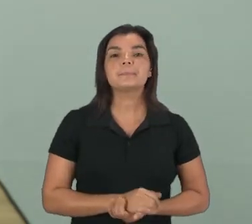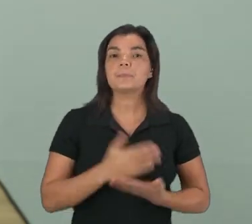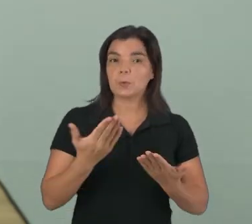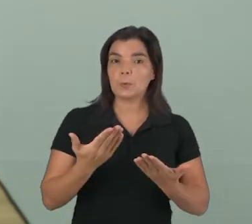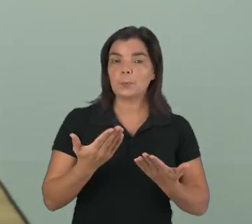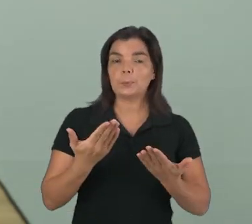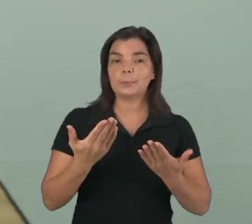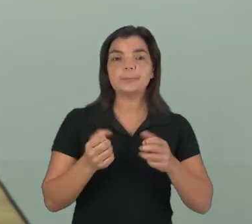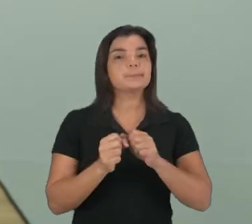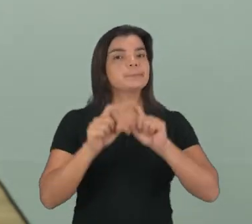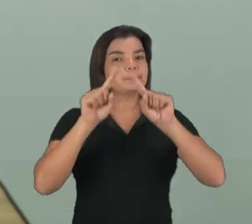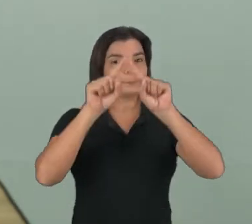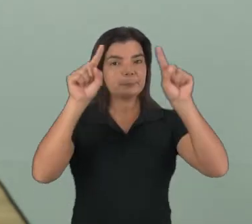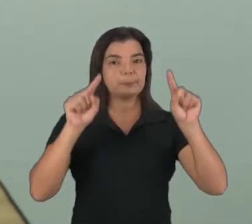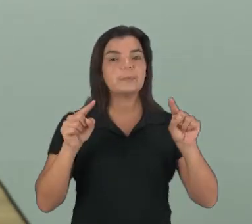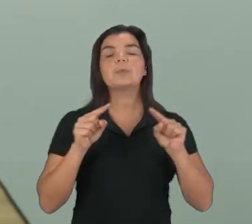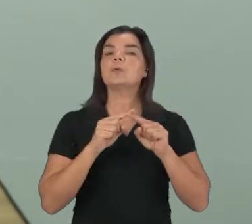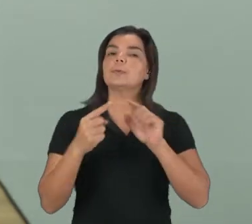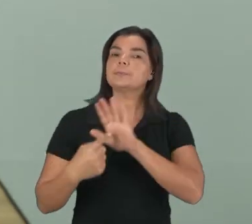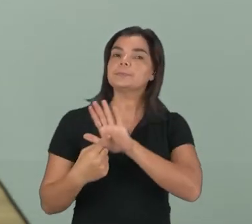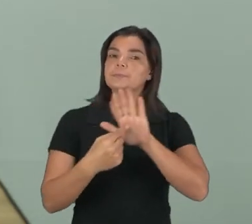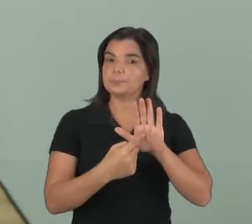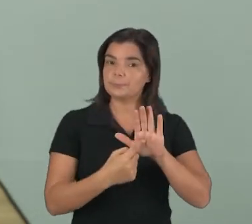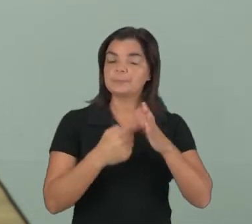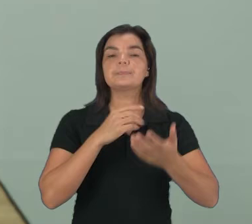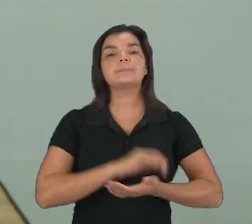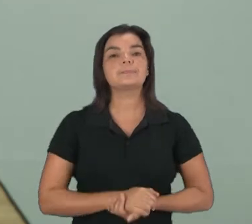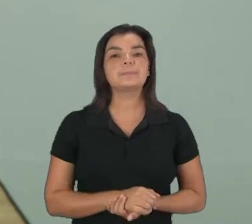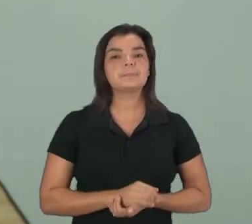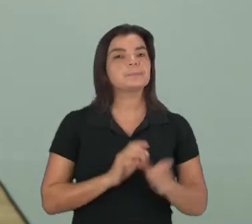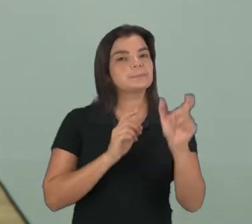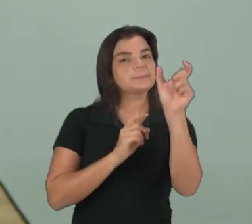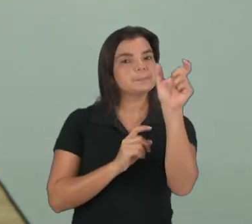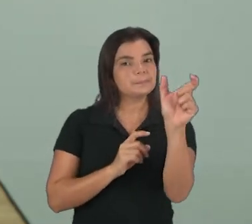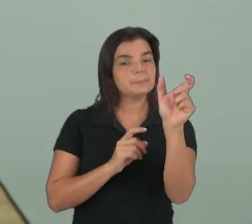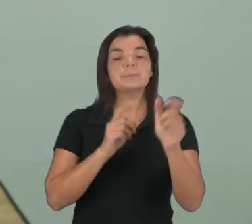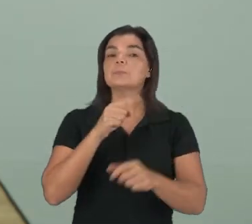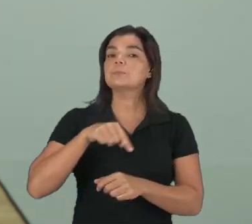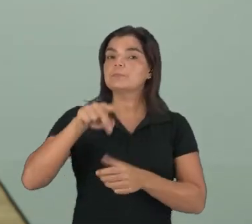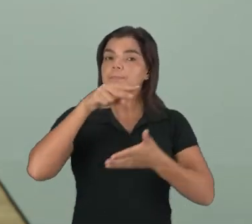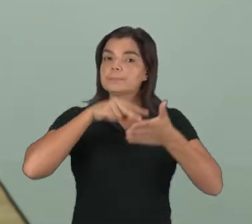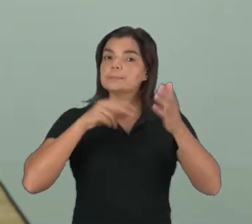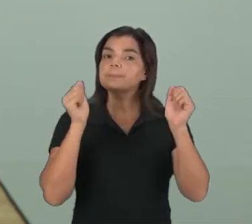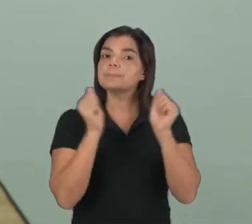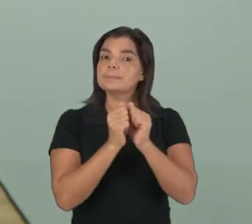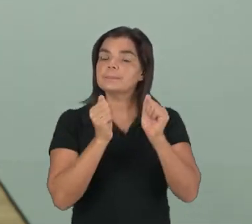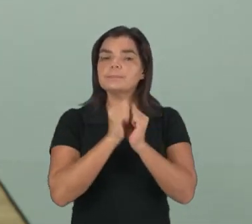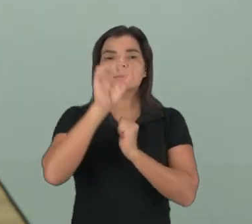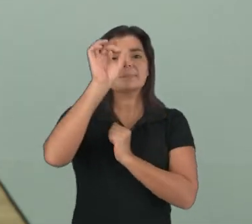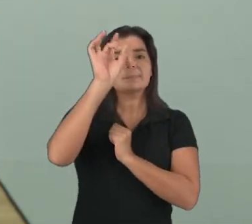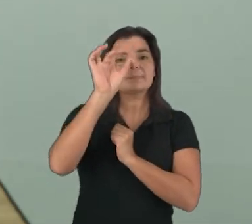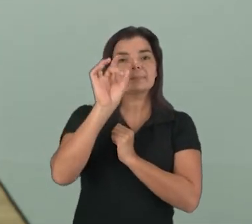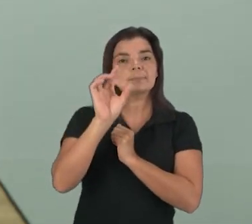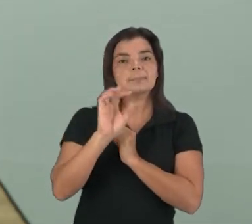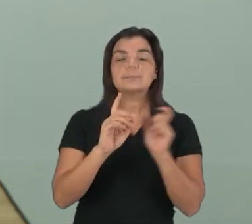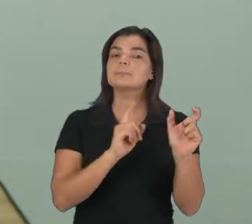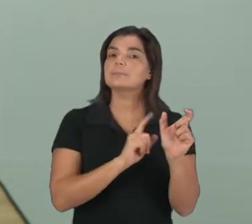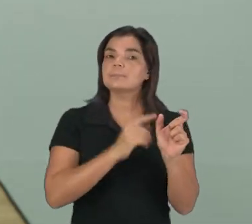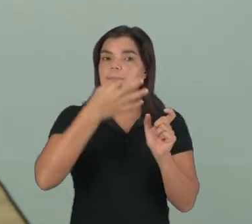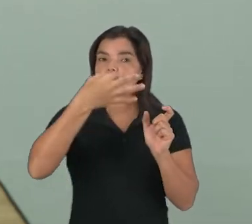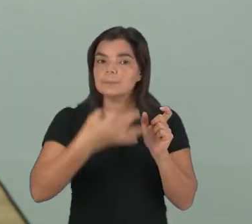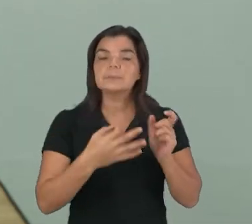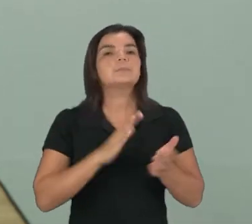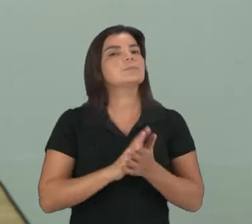um quadro. Isso mesmo, vou apresentar para vocês um quadro de palavras. Nós vamos ler juntos cada uma dessas palavras,